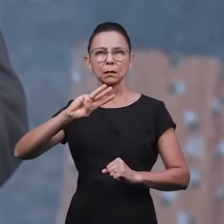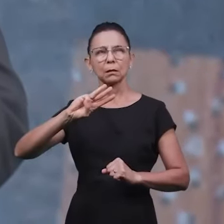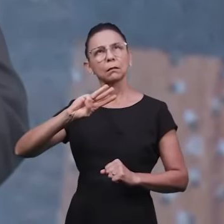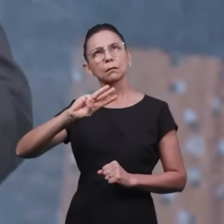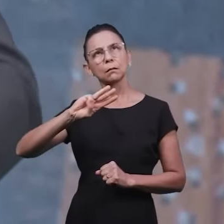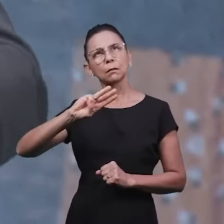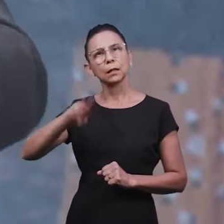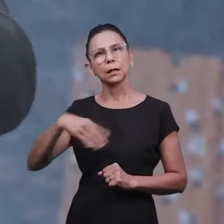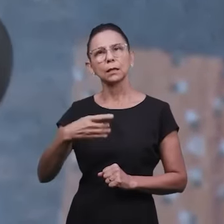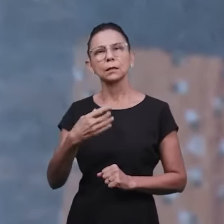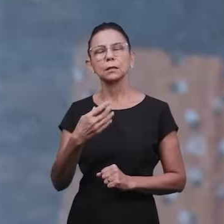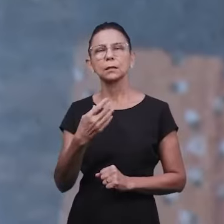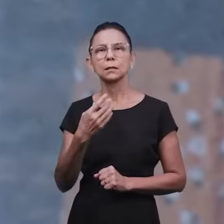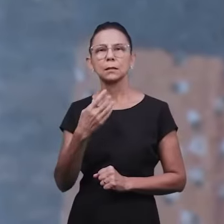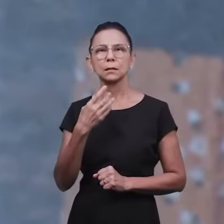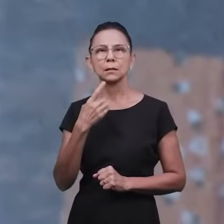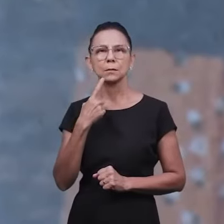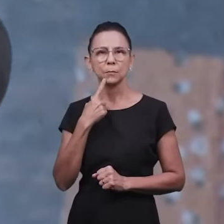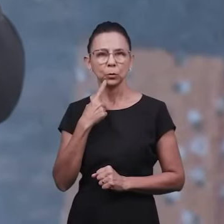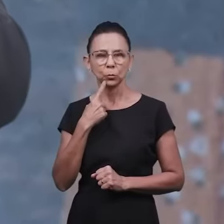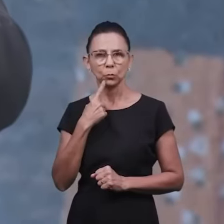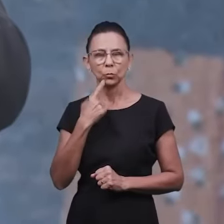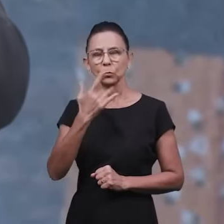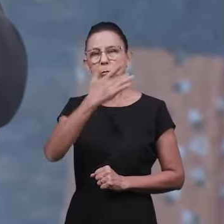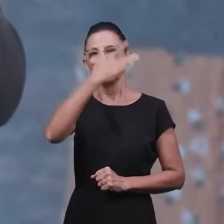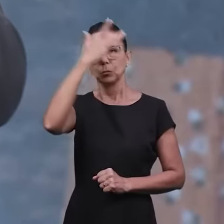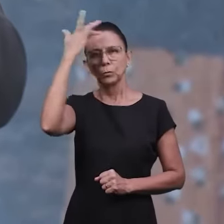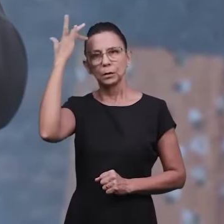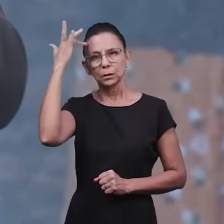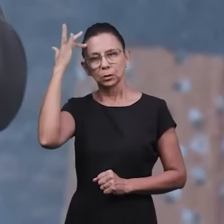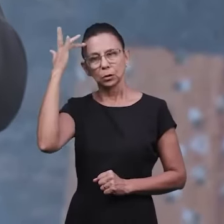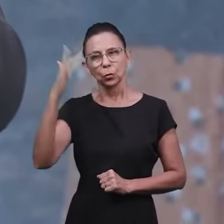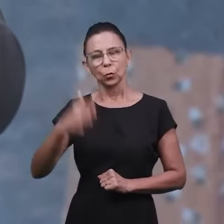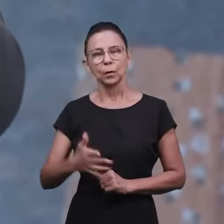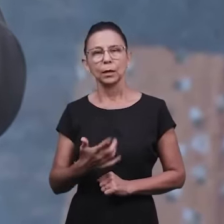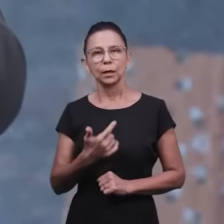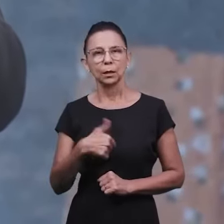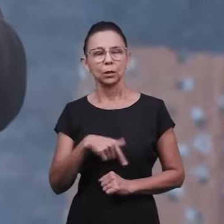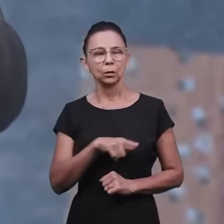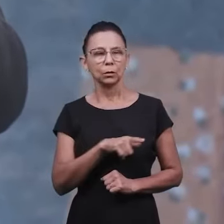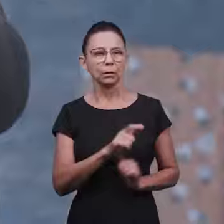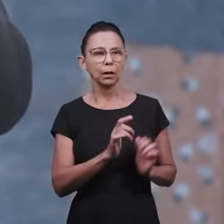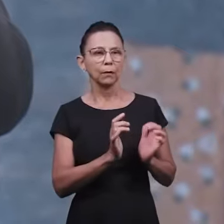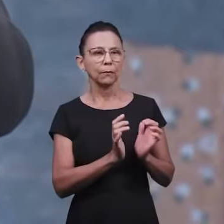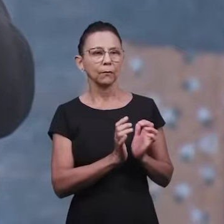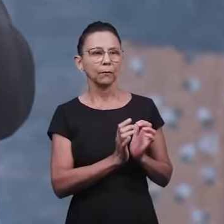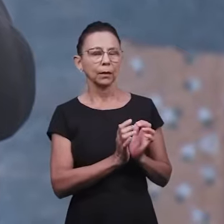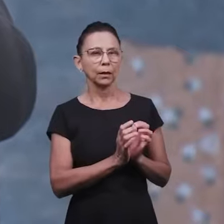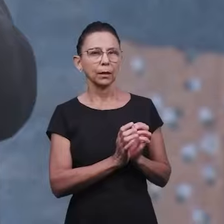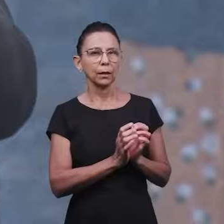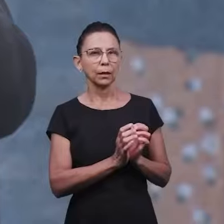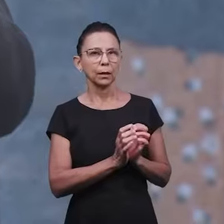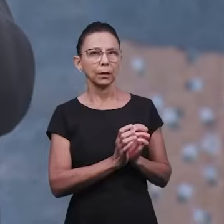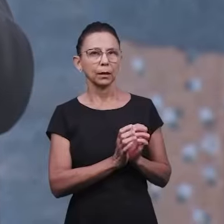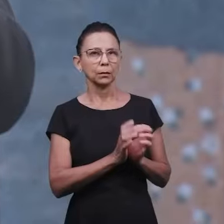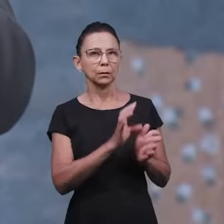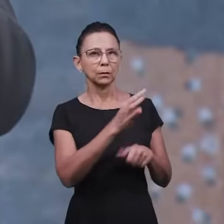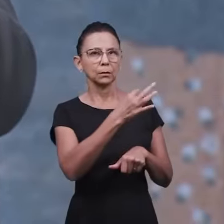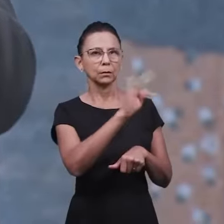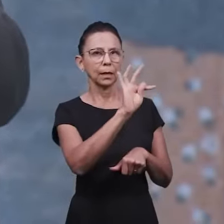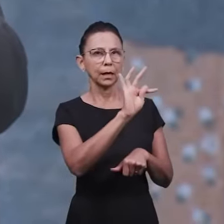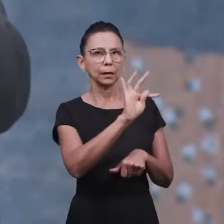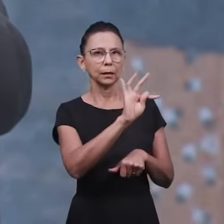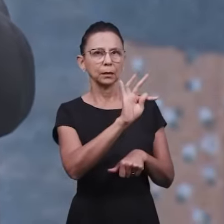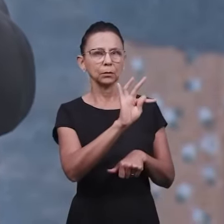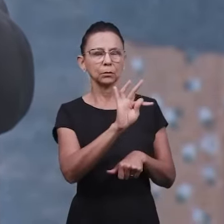E eu estava na parte técnica, né, e em determinado momento entrou um solo de uma irmã.